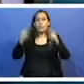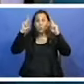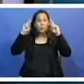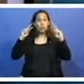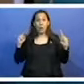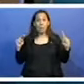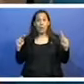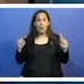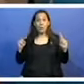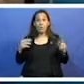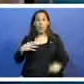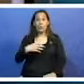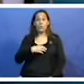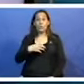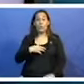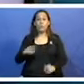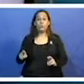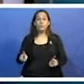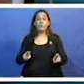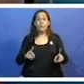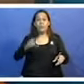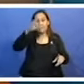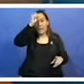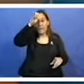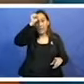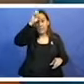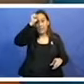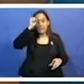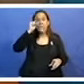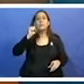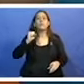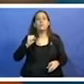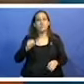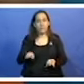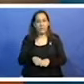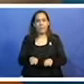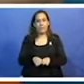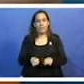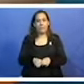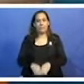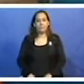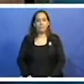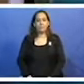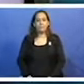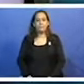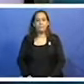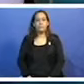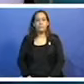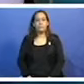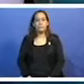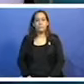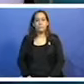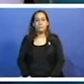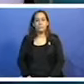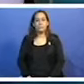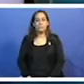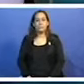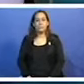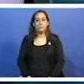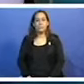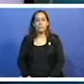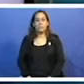Com as nossas diferenças, aprendemos afinal. Tá vendo? Ela colocou lá todo